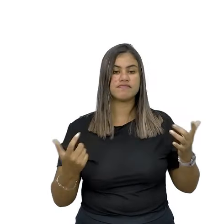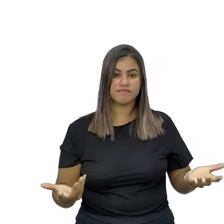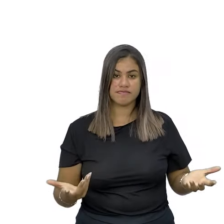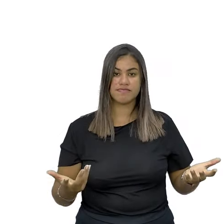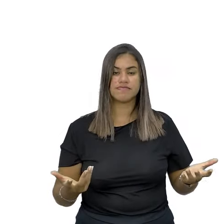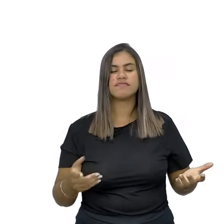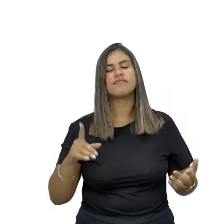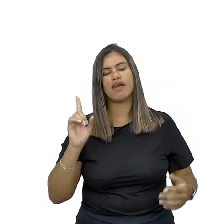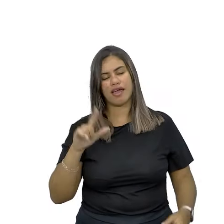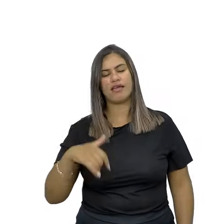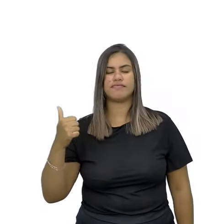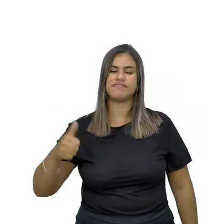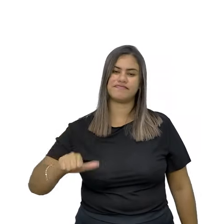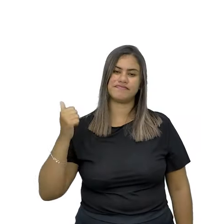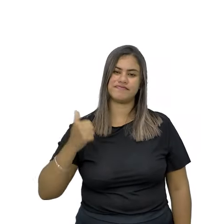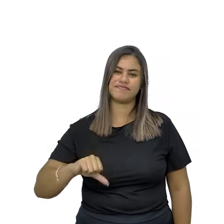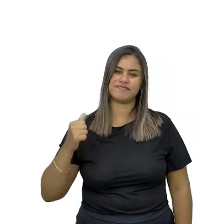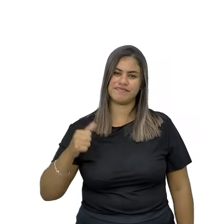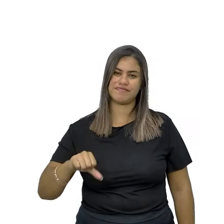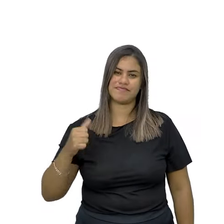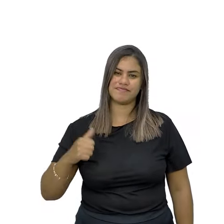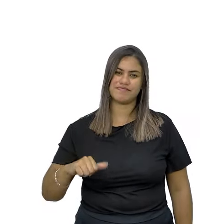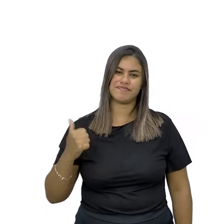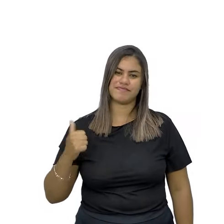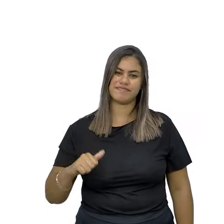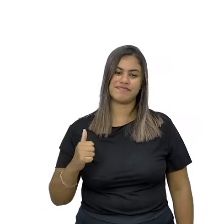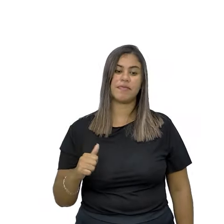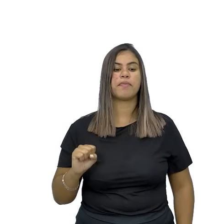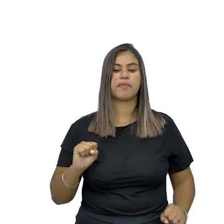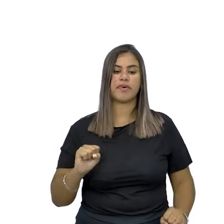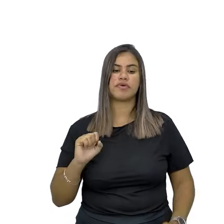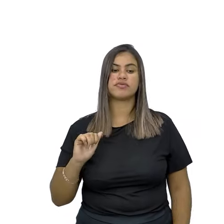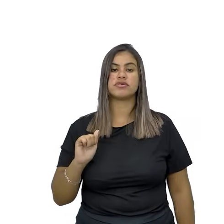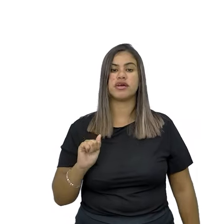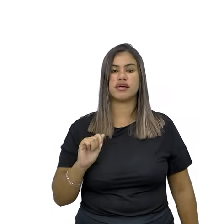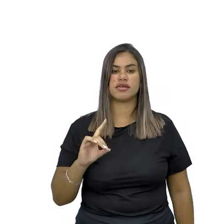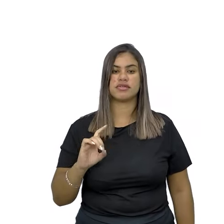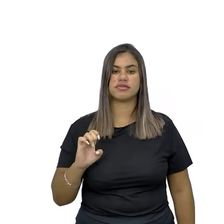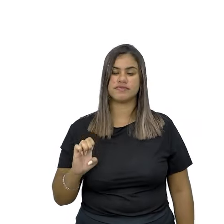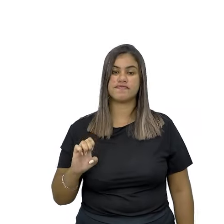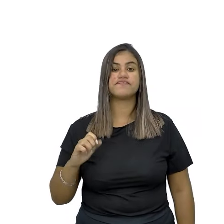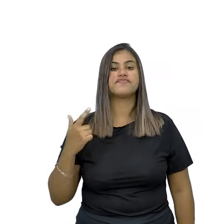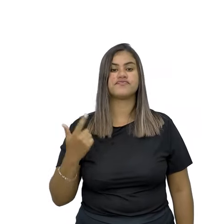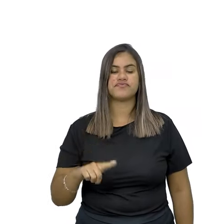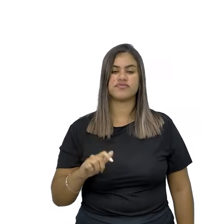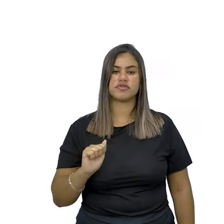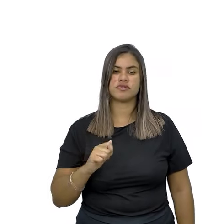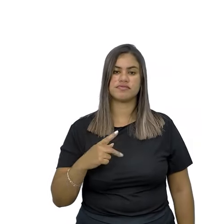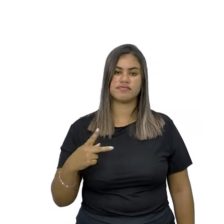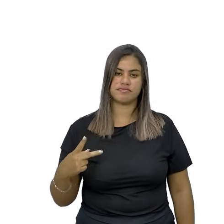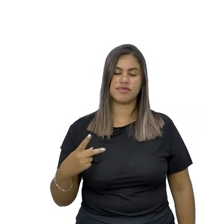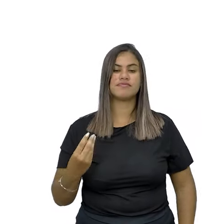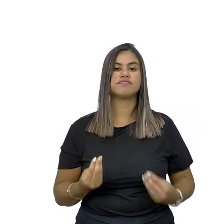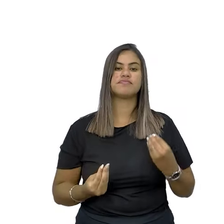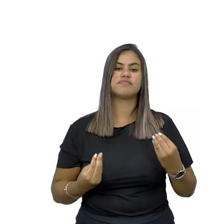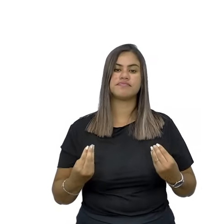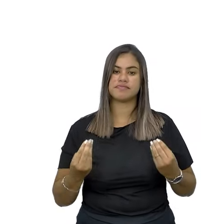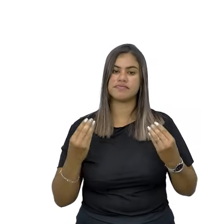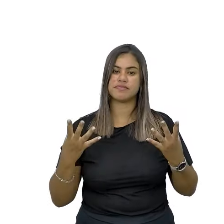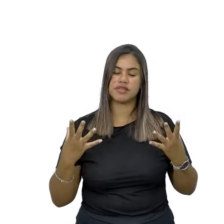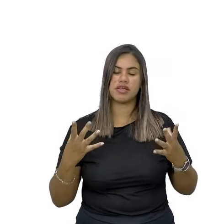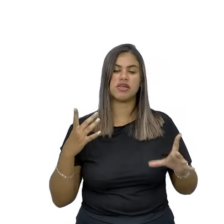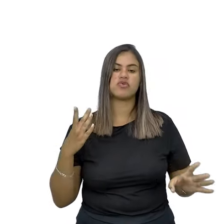As avaliações. Então, eu posso usar a ADE e posso usar a AP para achar onde eu